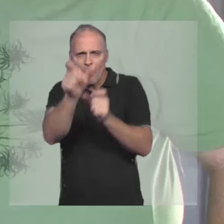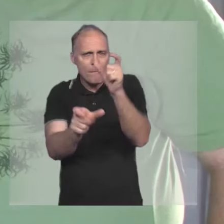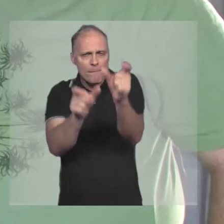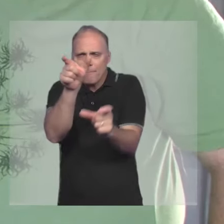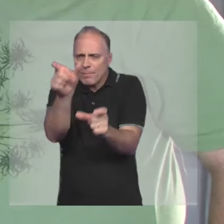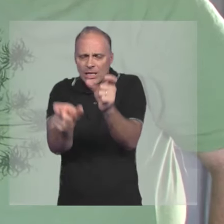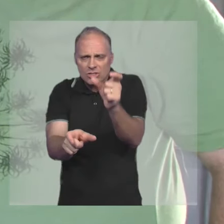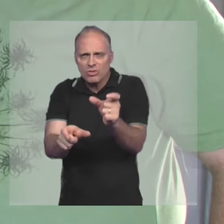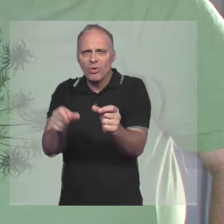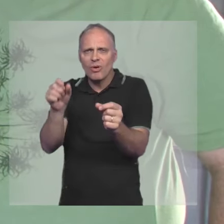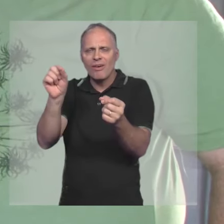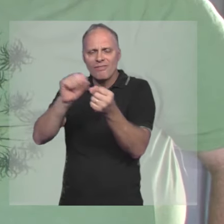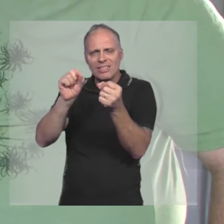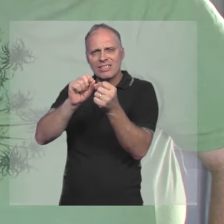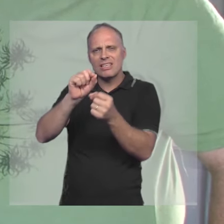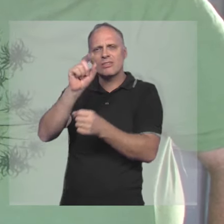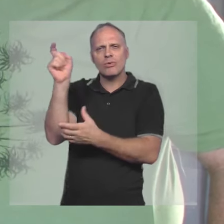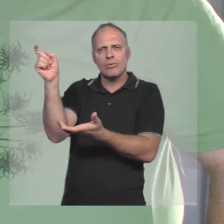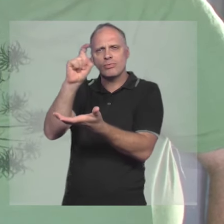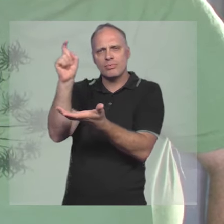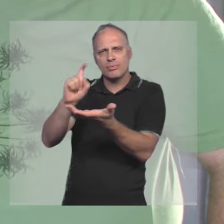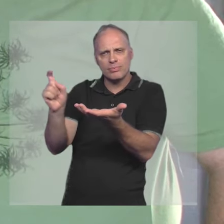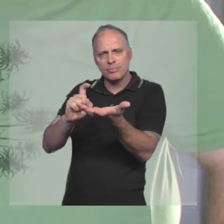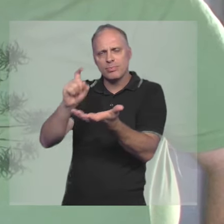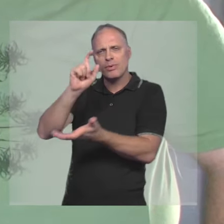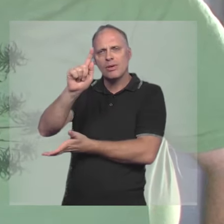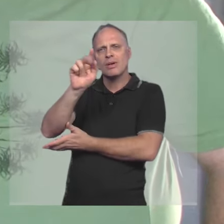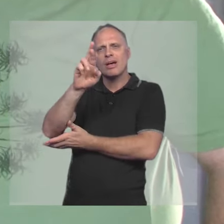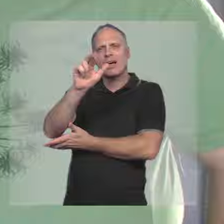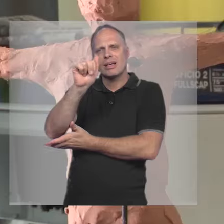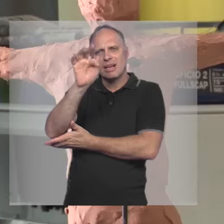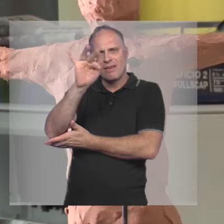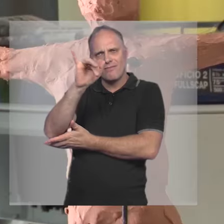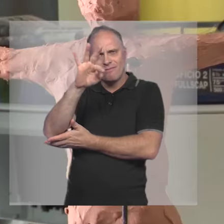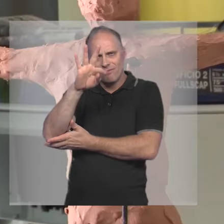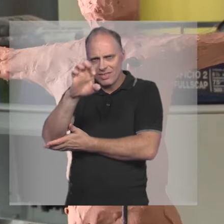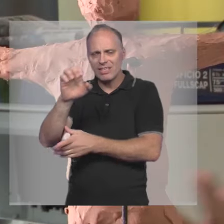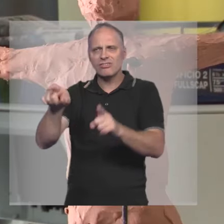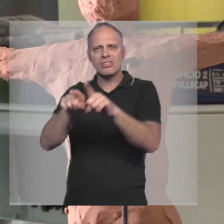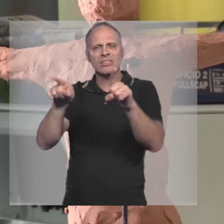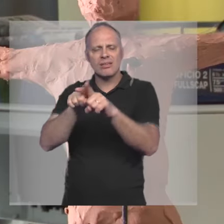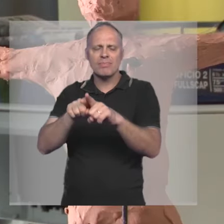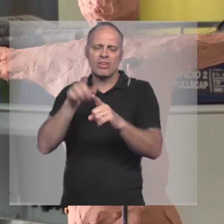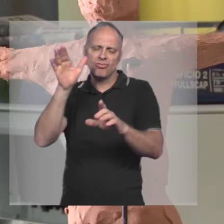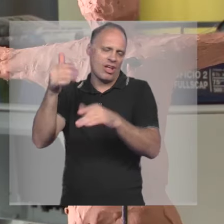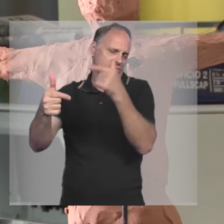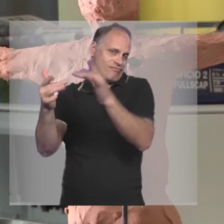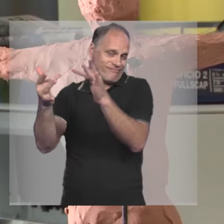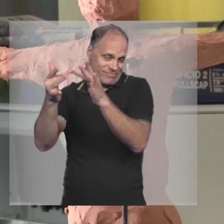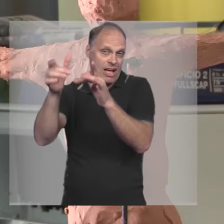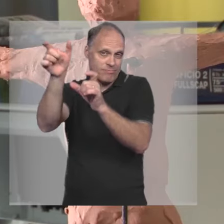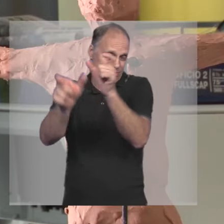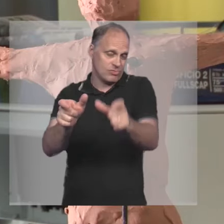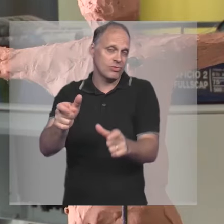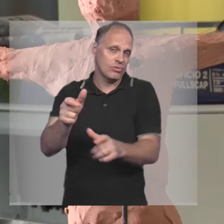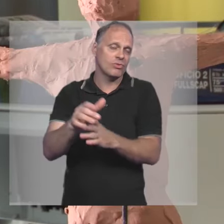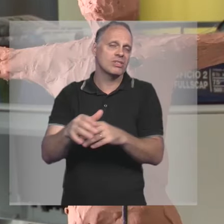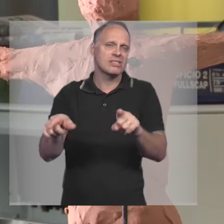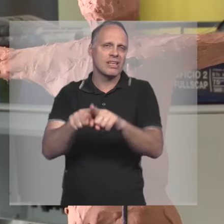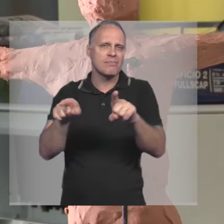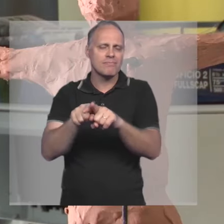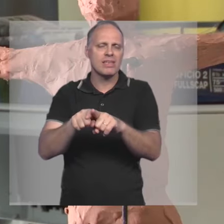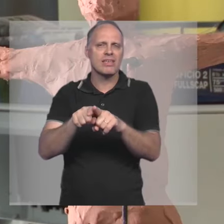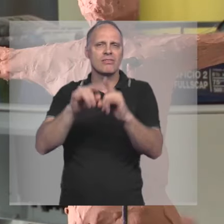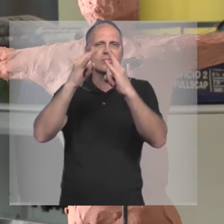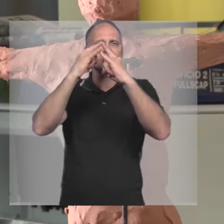pessoas do grafite com quem eu já trabalhei, como o Bom Garoto, como Tito